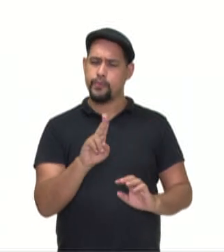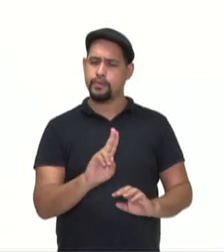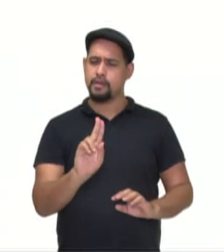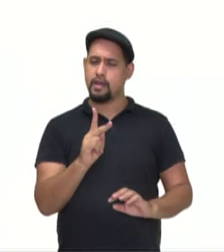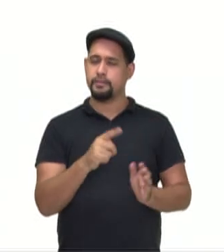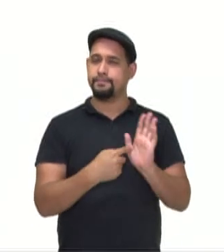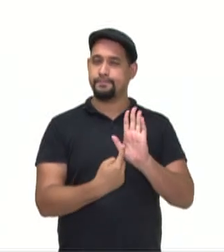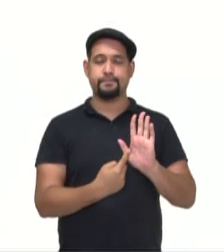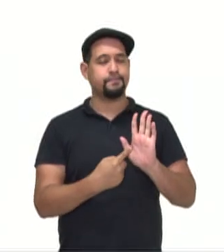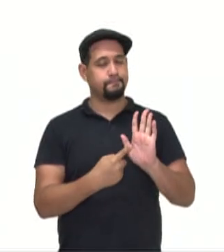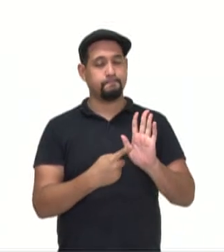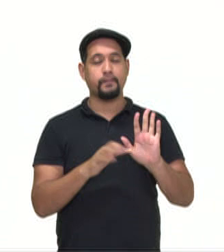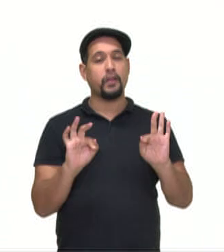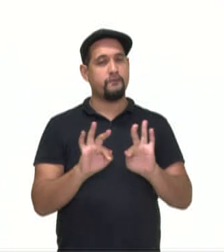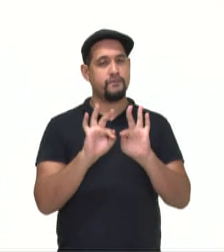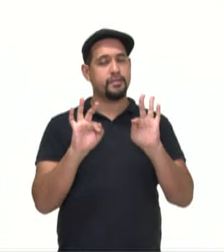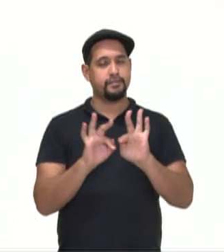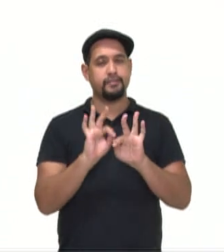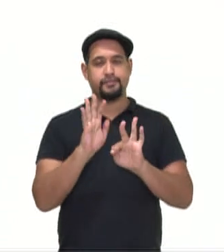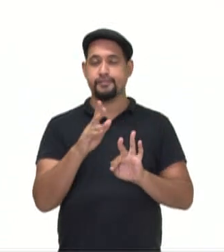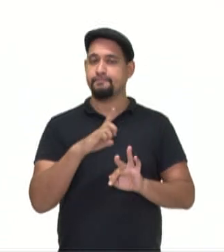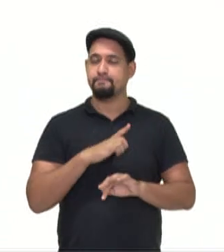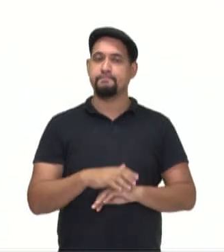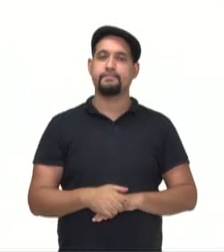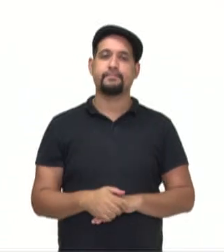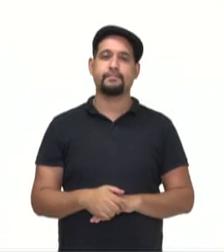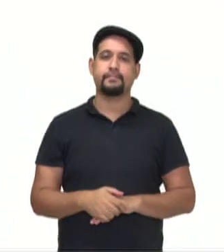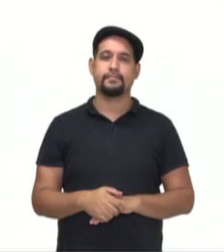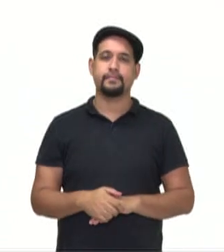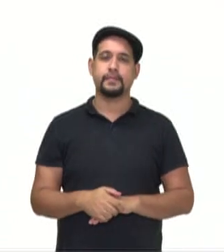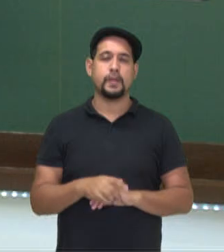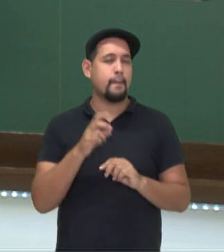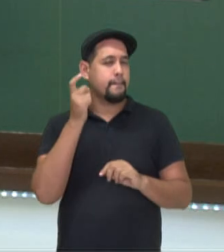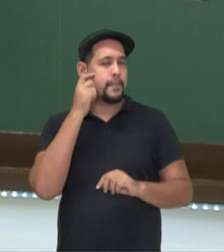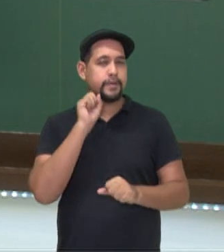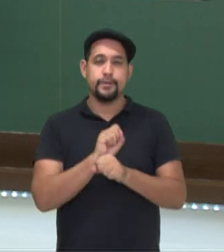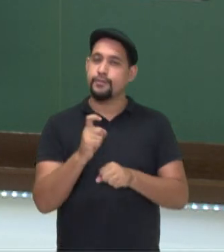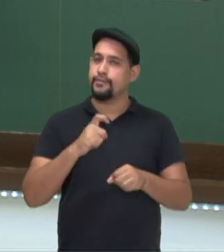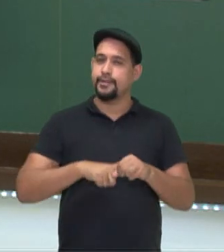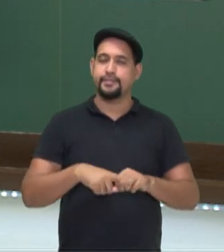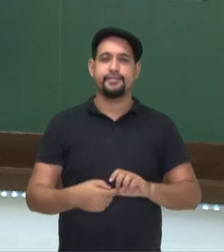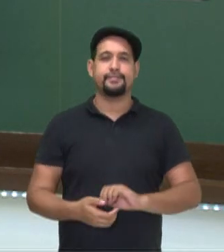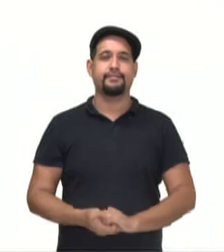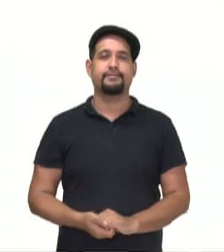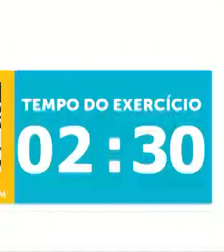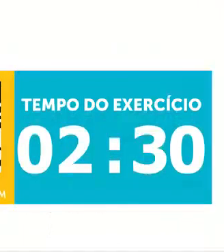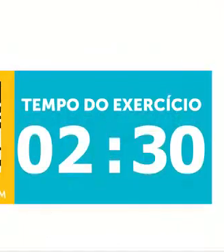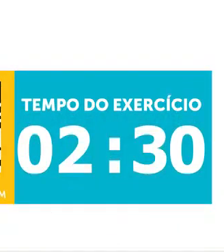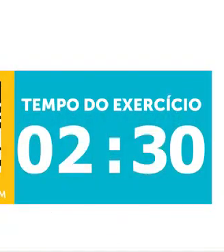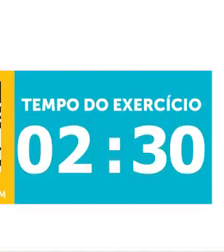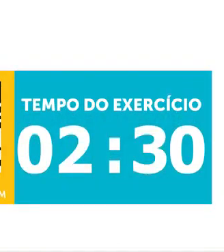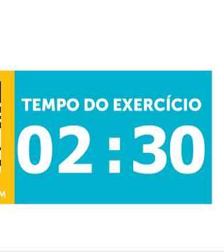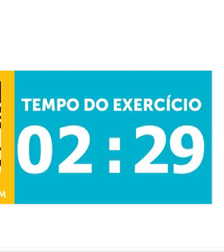indicar a altura, pelo menos em física nessa forma, ok? Então, pense um pouquinho e a gente já volta.